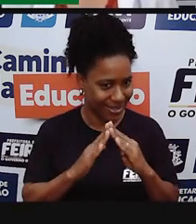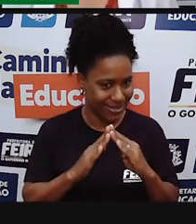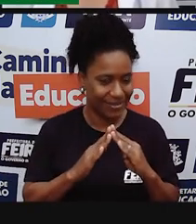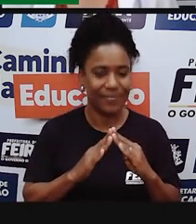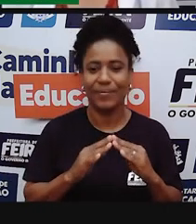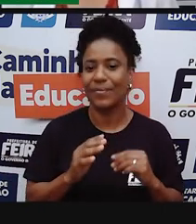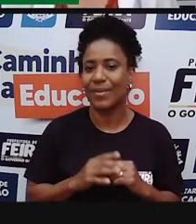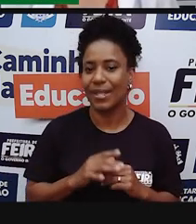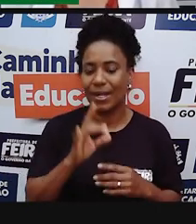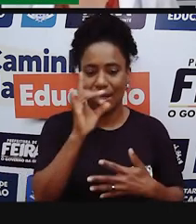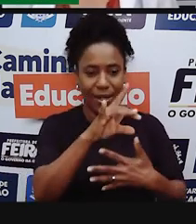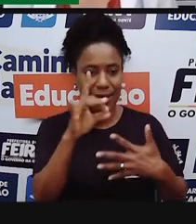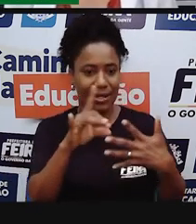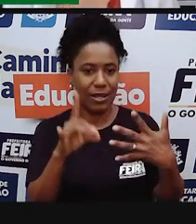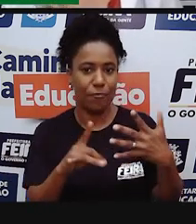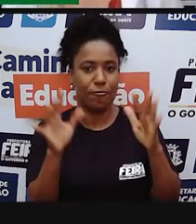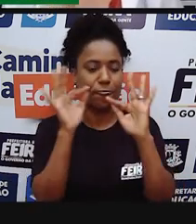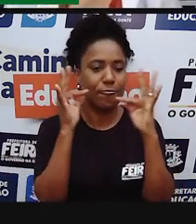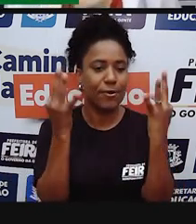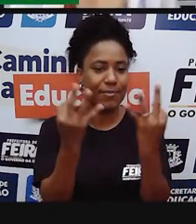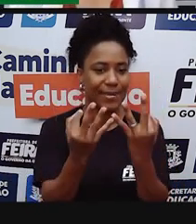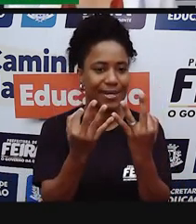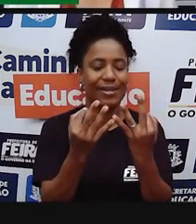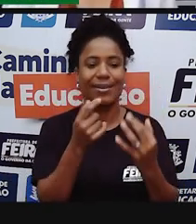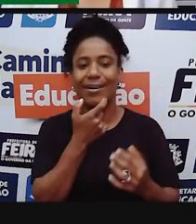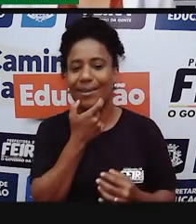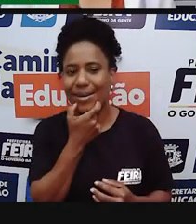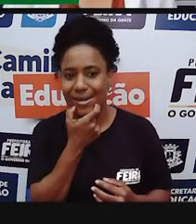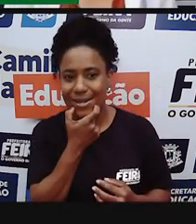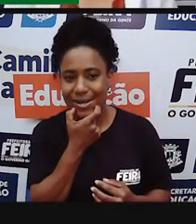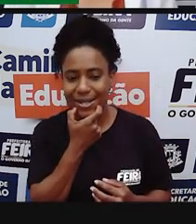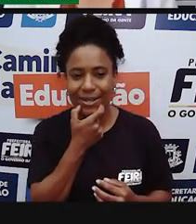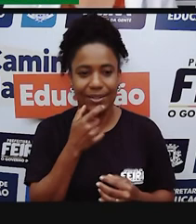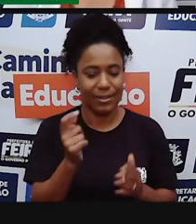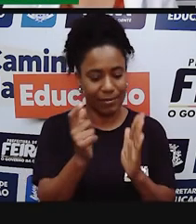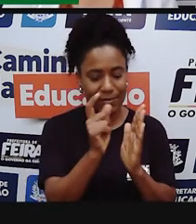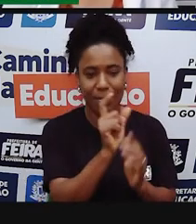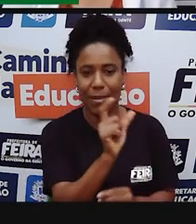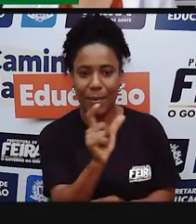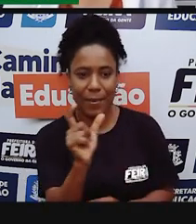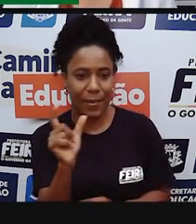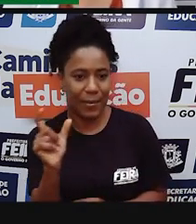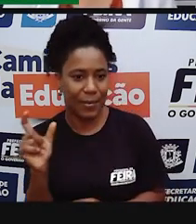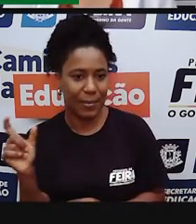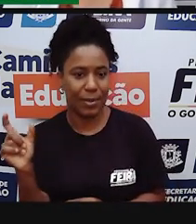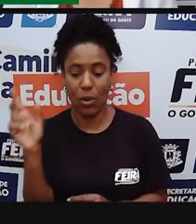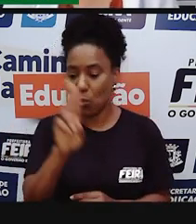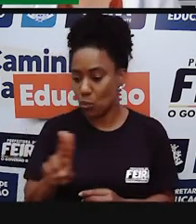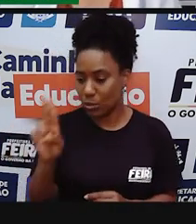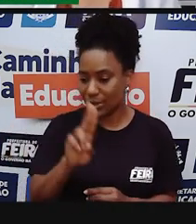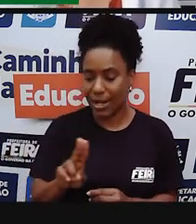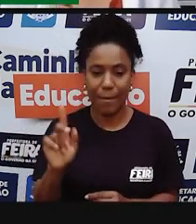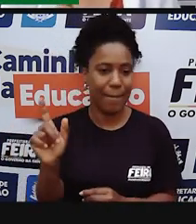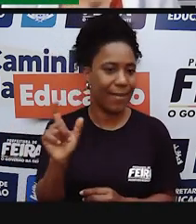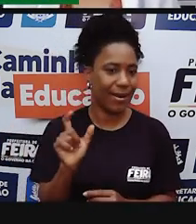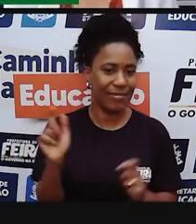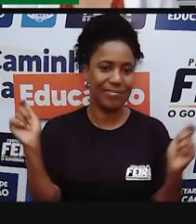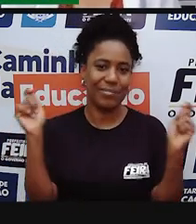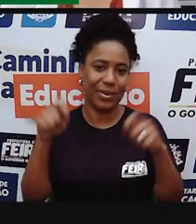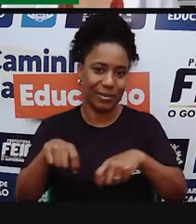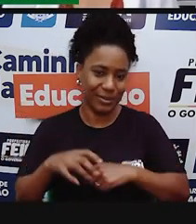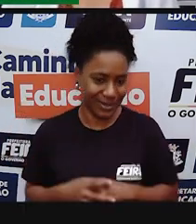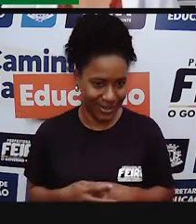familiares em inglês utilize o vocabulário os pronomes demonstrativos que aprendemos na aula de hoje que